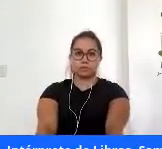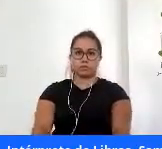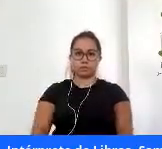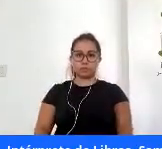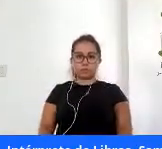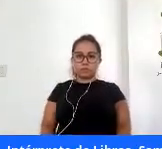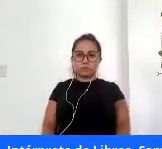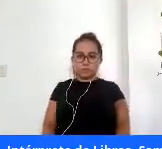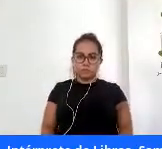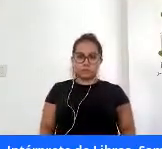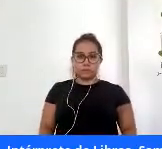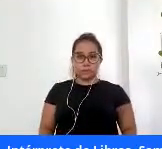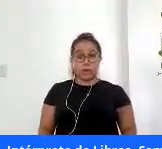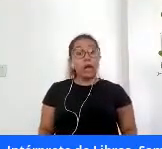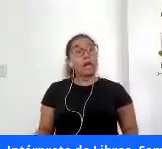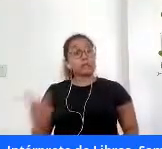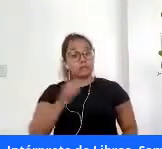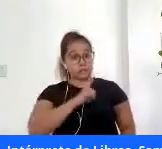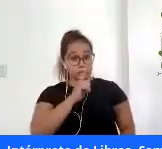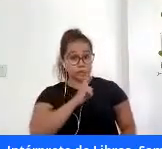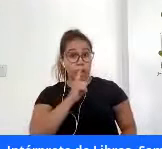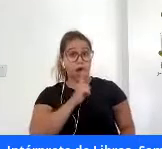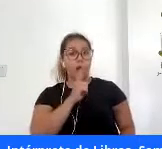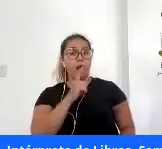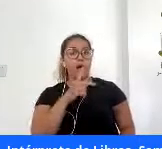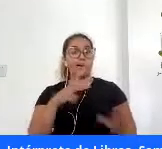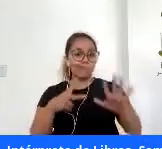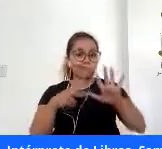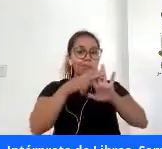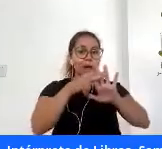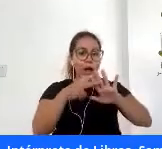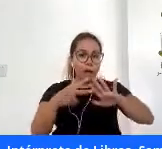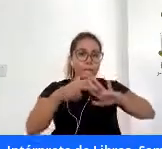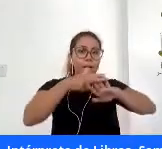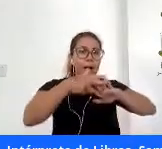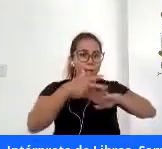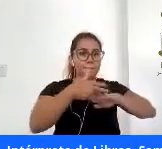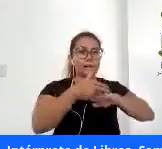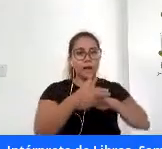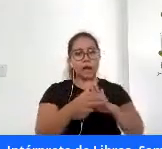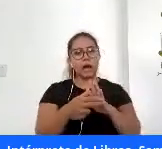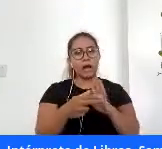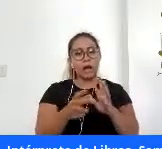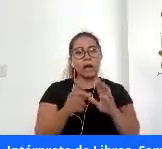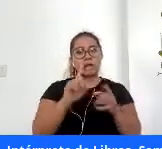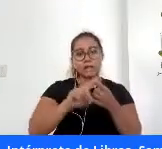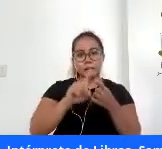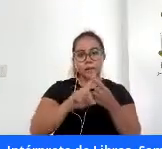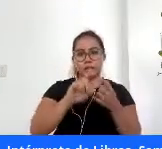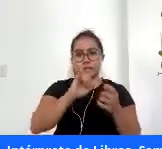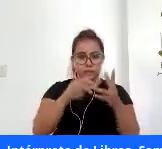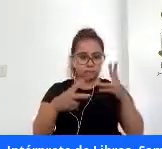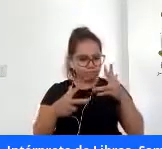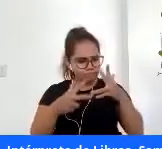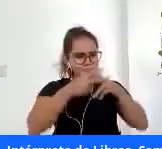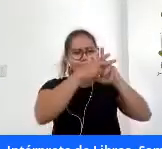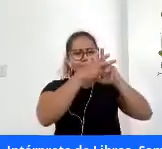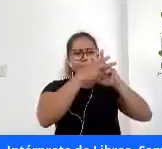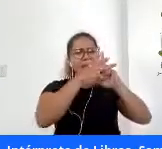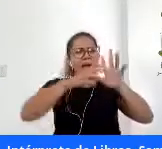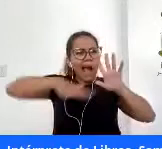Da mesma forma que quando ocorre uma amputação, quando ocorreu a amputação, né, a retirada do terceiro dedo aqui, as